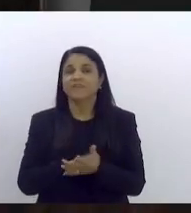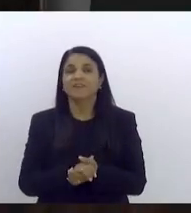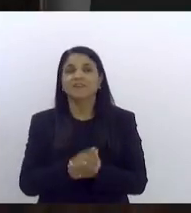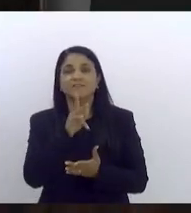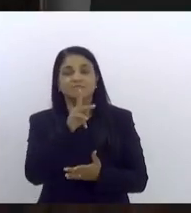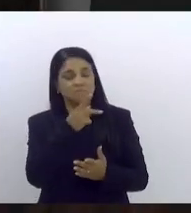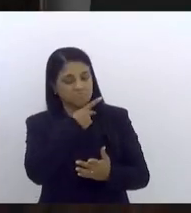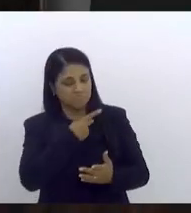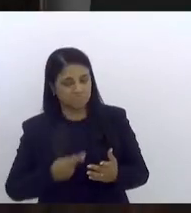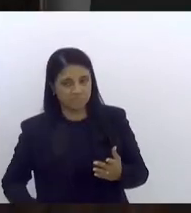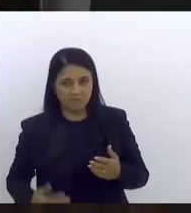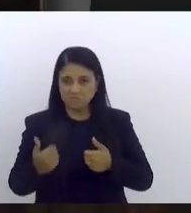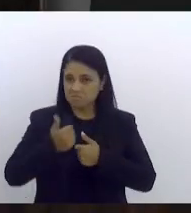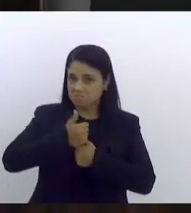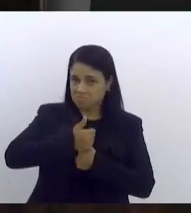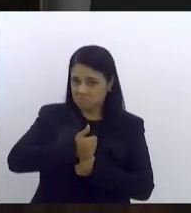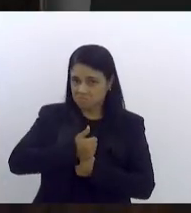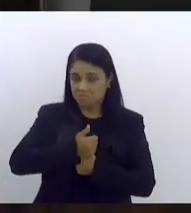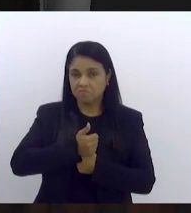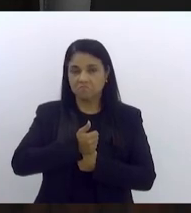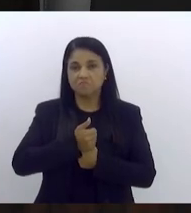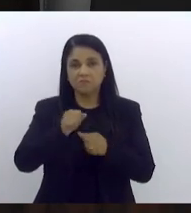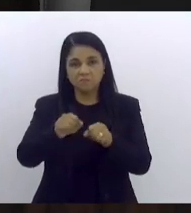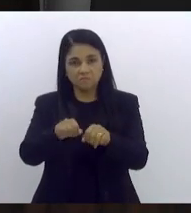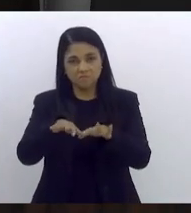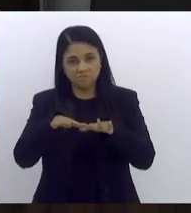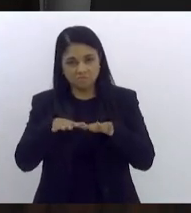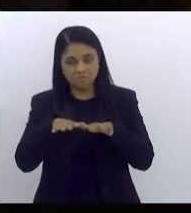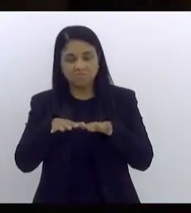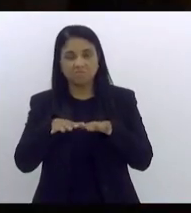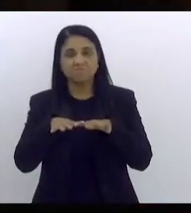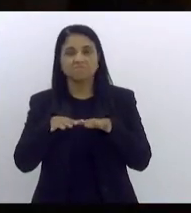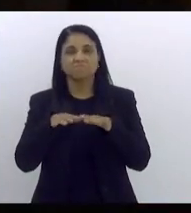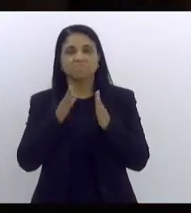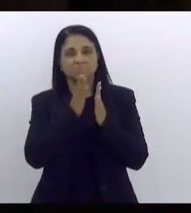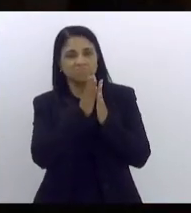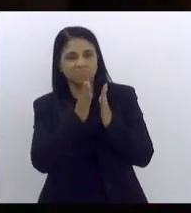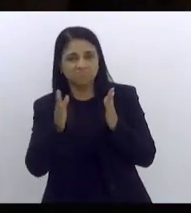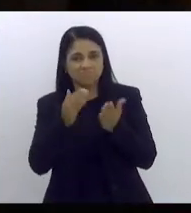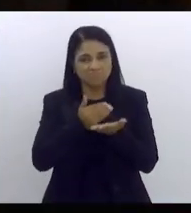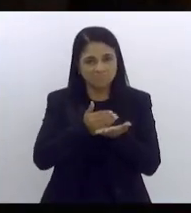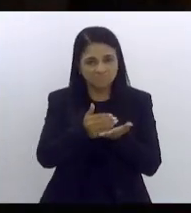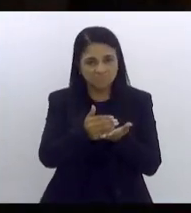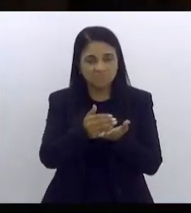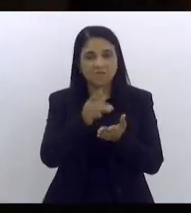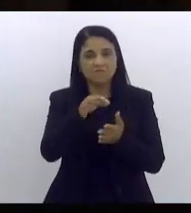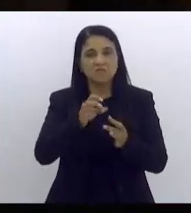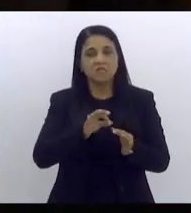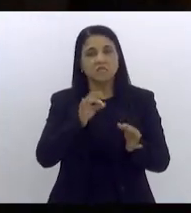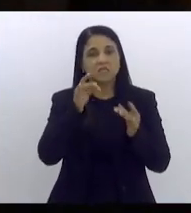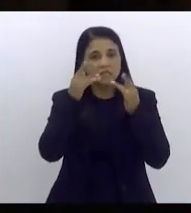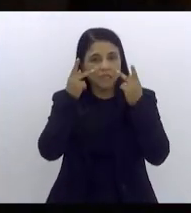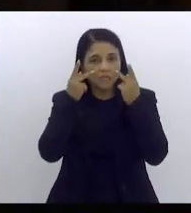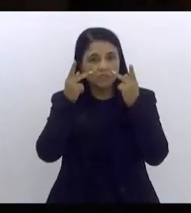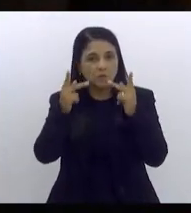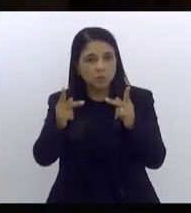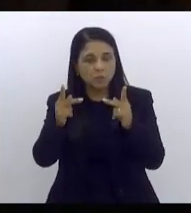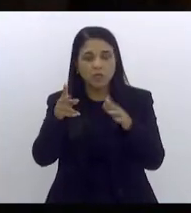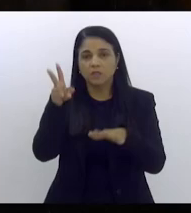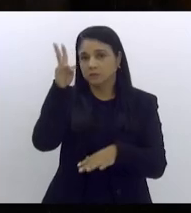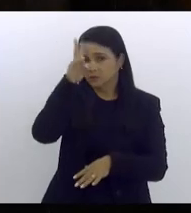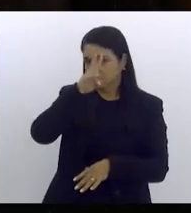preside constantemente o expediente inicial, é testemunha ocular da história,